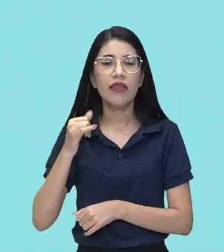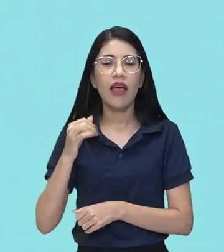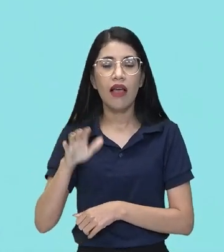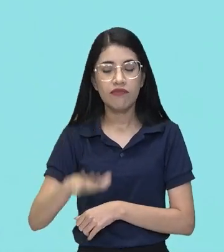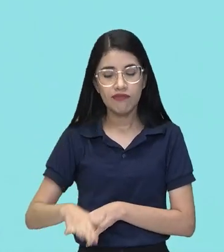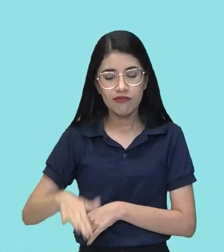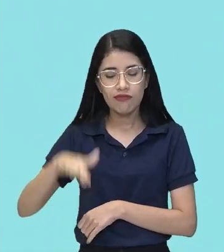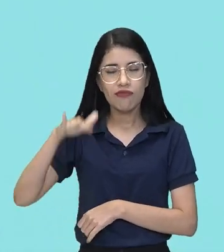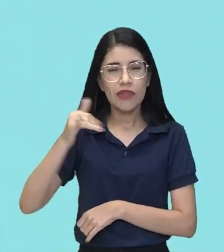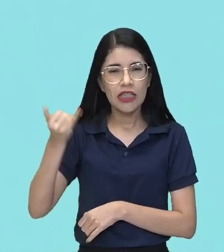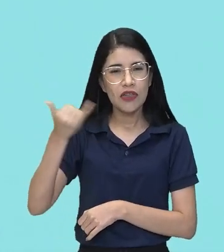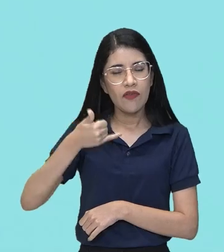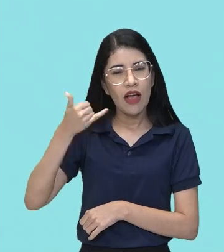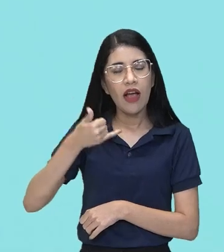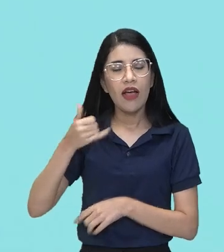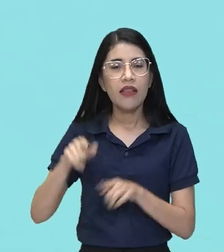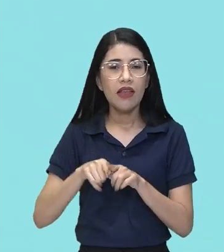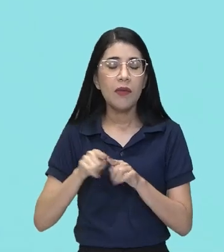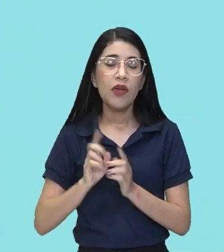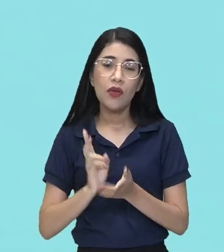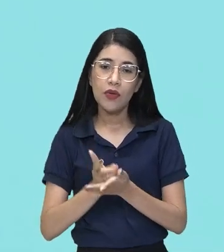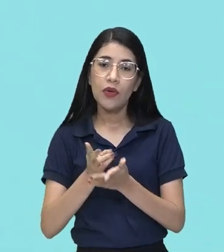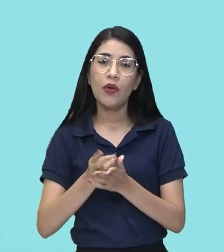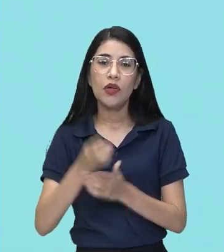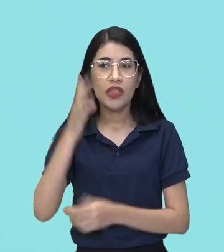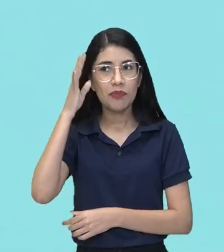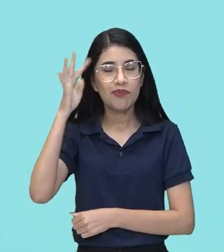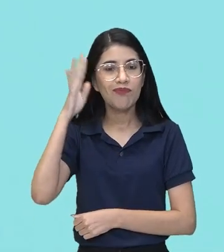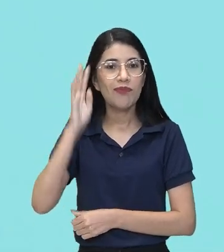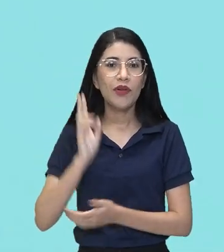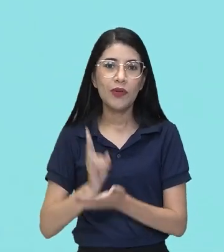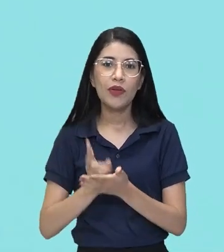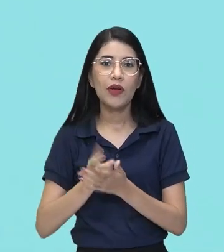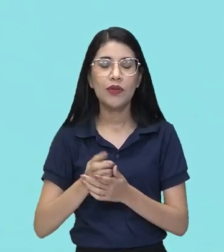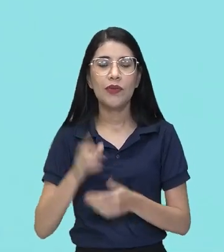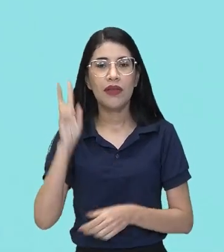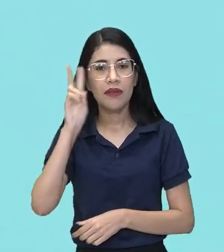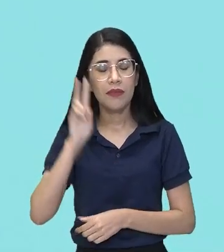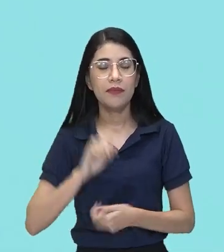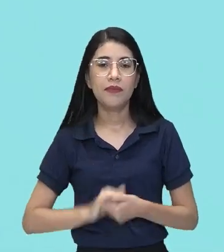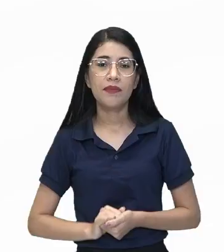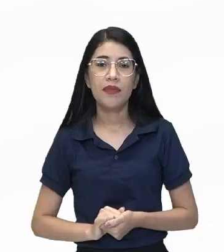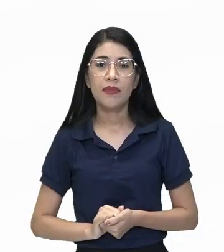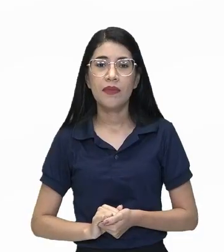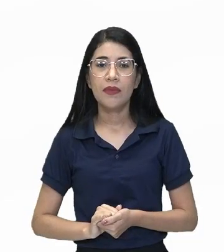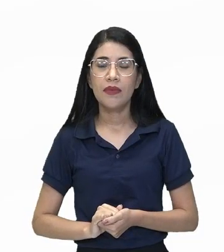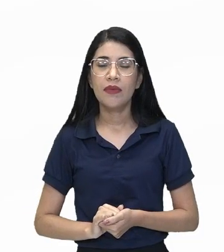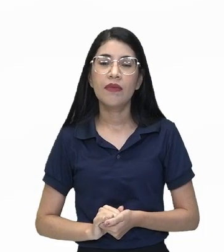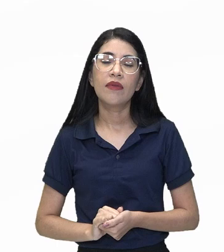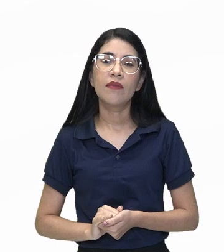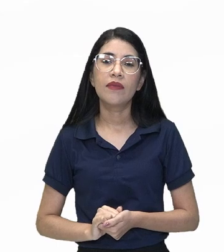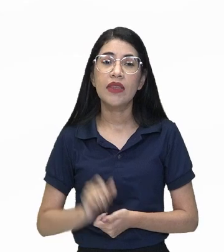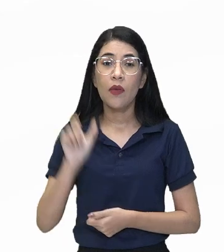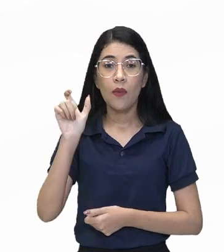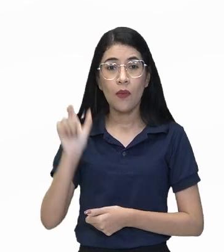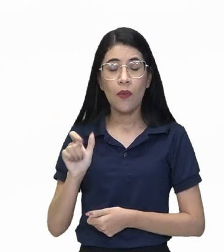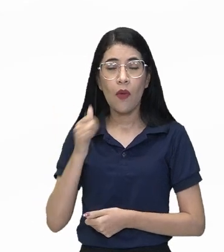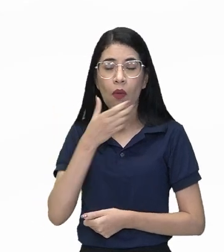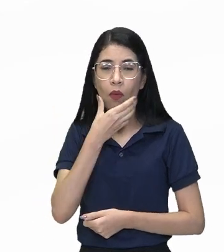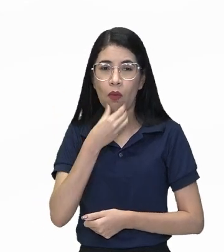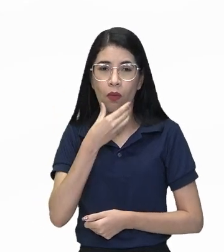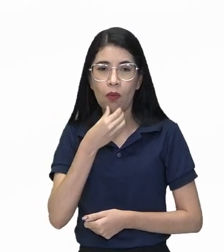ainda hoje elas ficam ressoando na nossa memória. O folclorista Luiz da